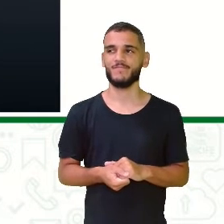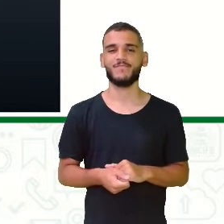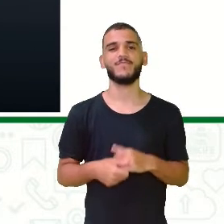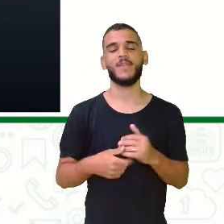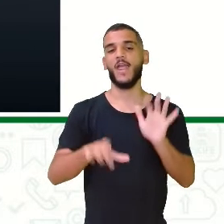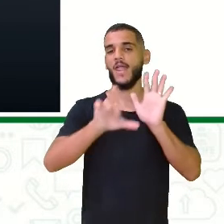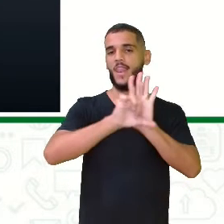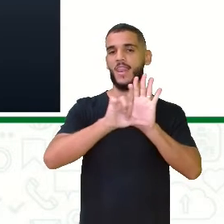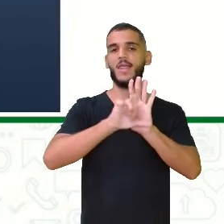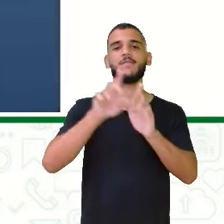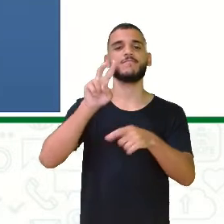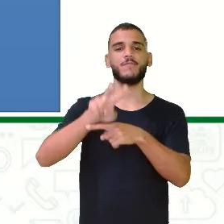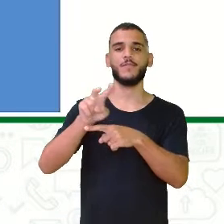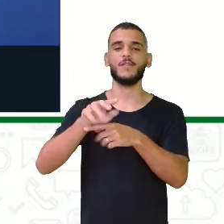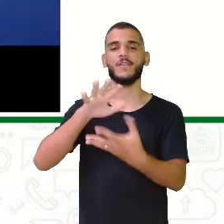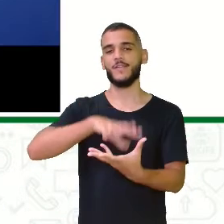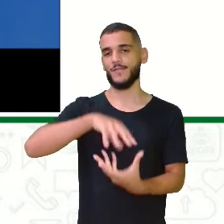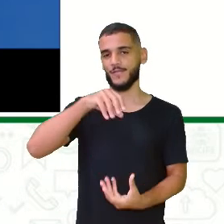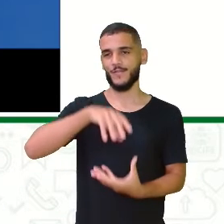Estatuto do Idoso.